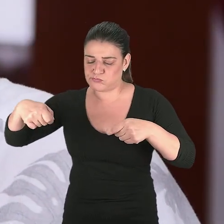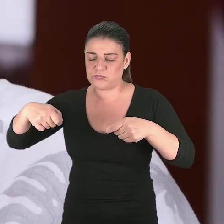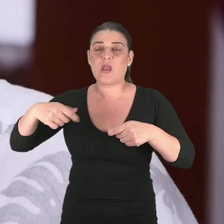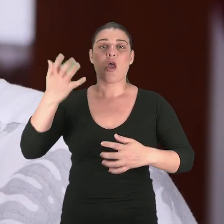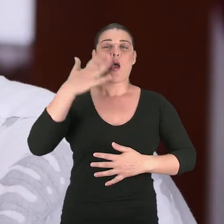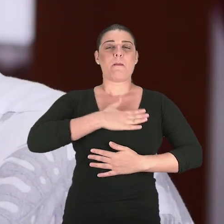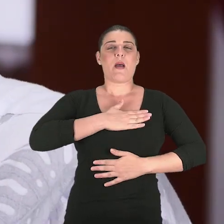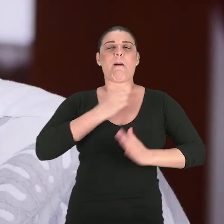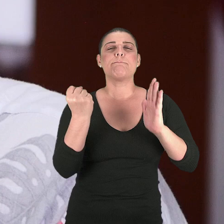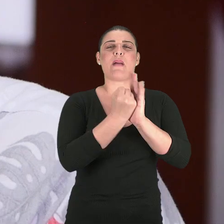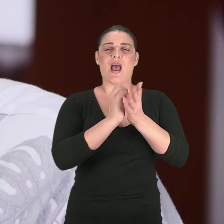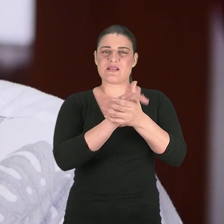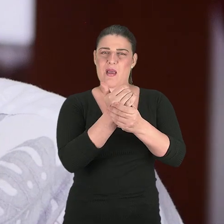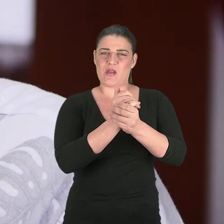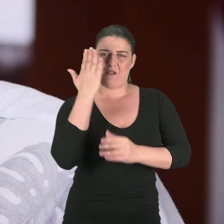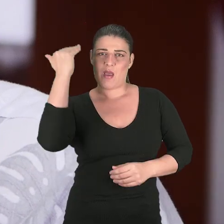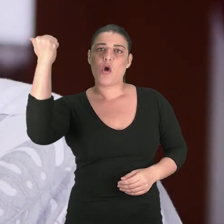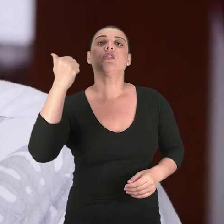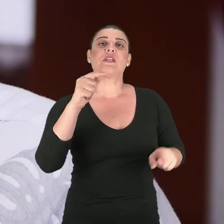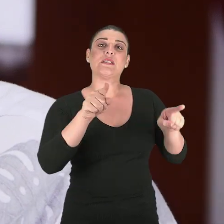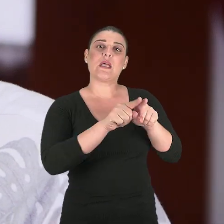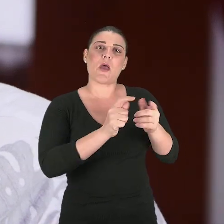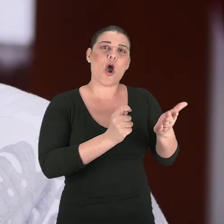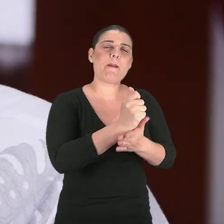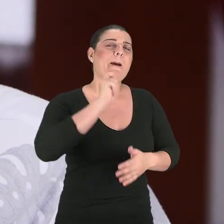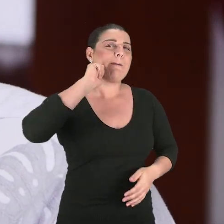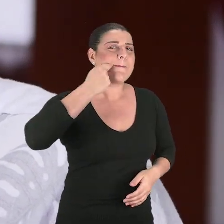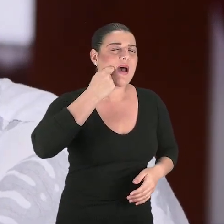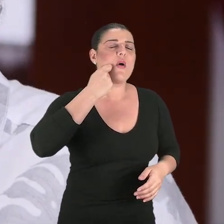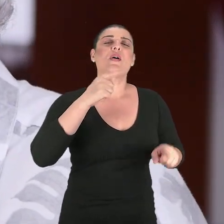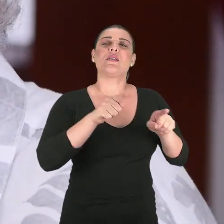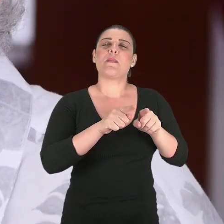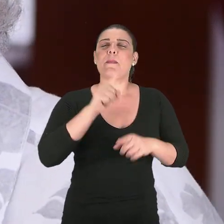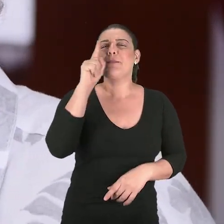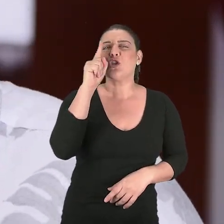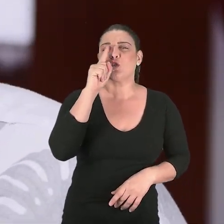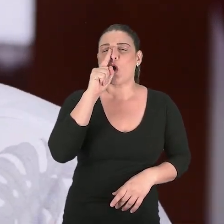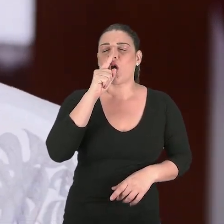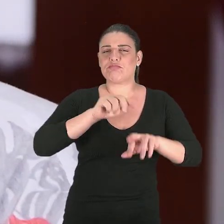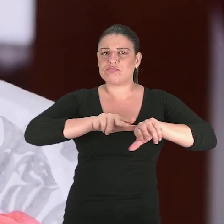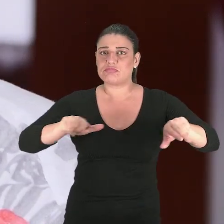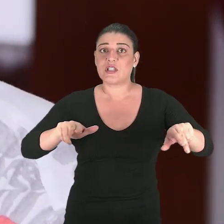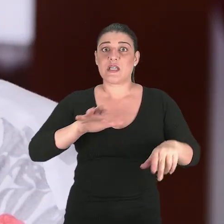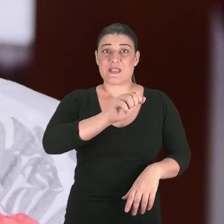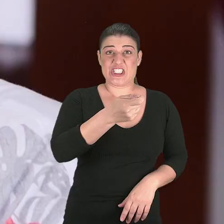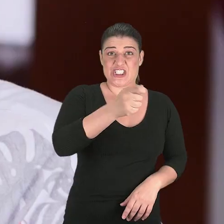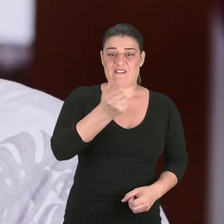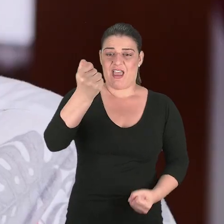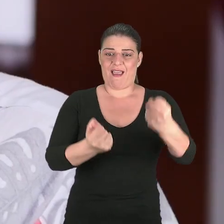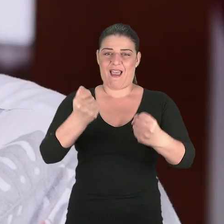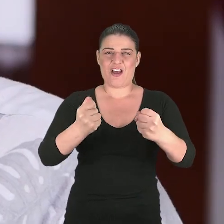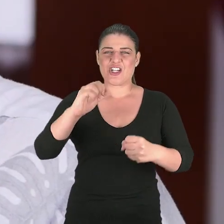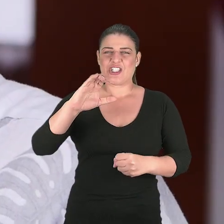com palmolive, serviço para o breakfast com chamate leão, pão pumas, bolachas Maria, procurar a chave do chevette, ir para que bonde